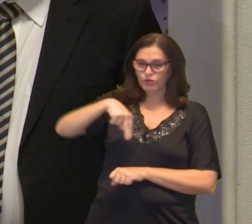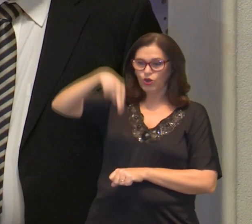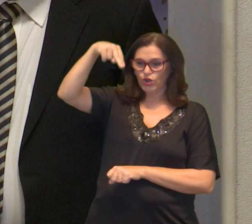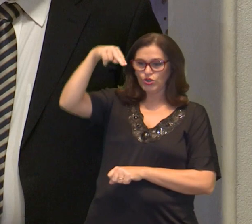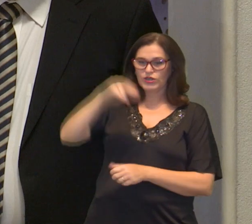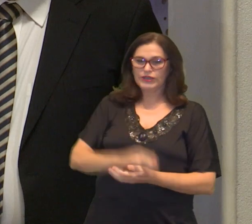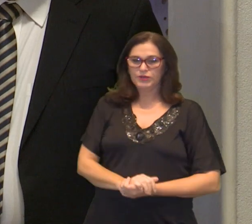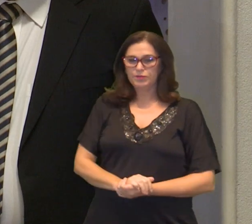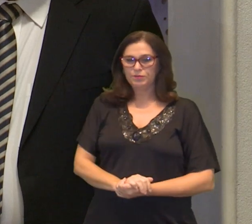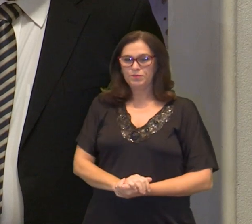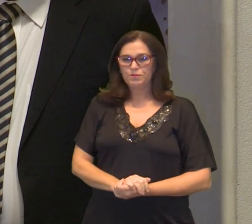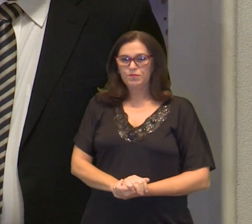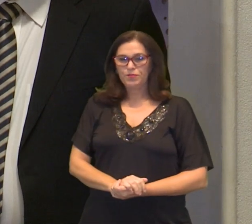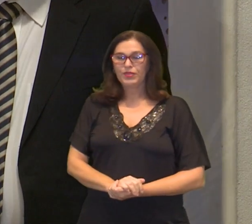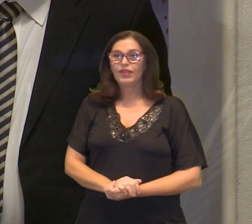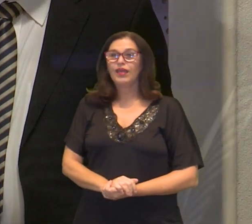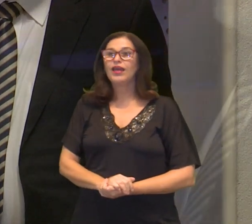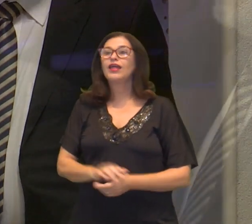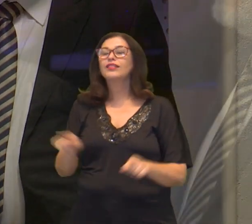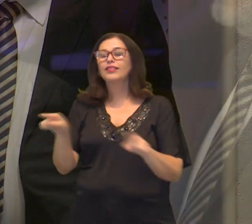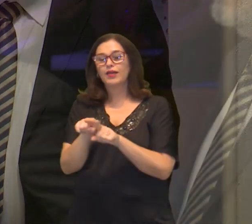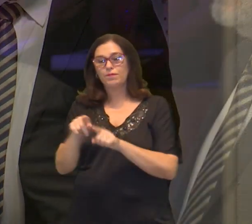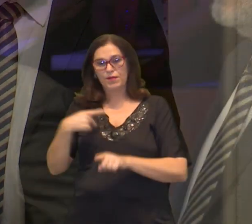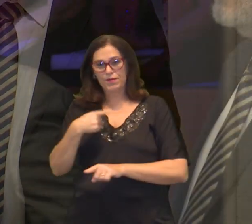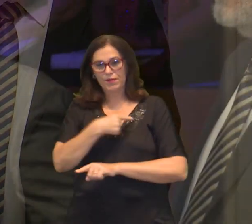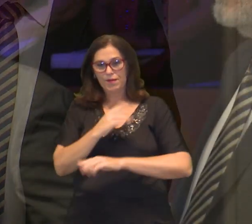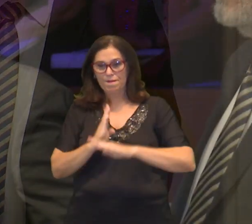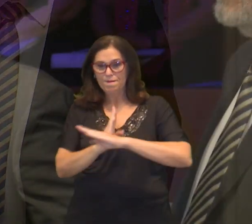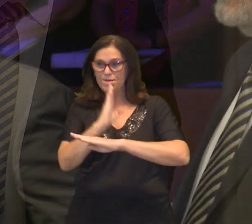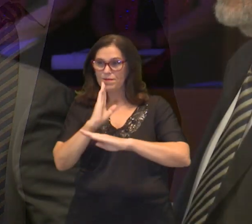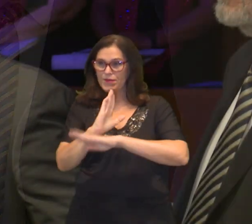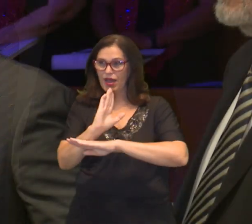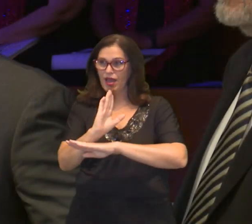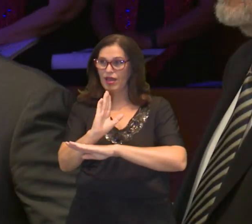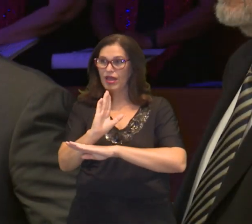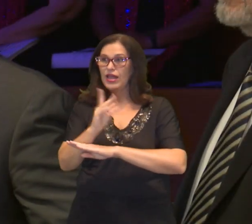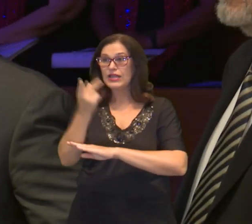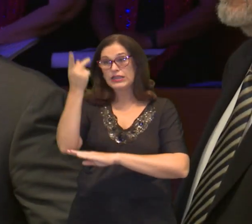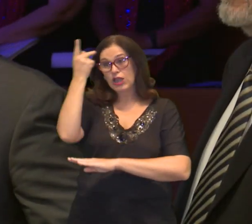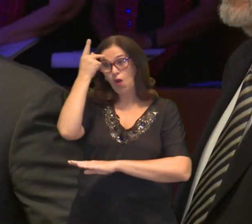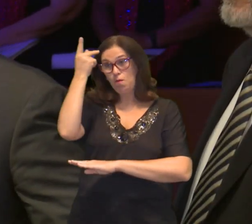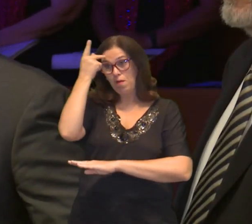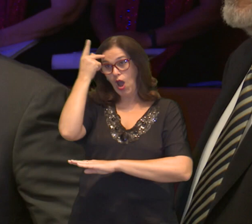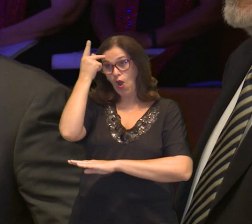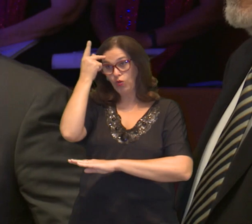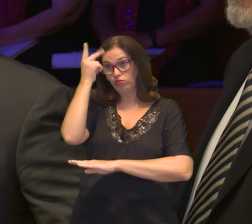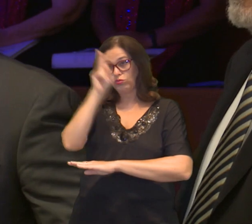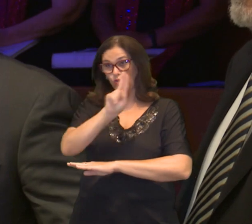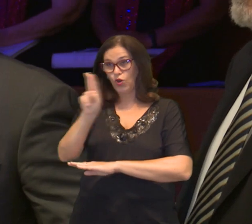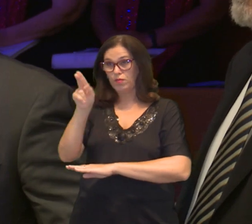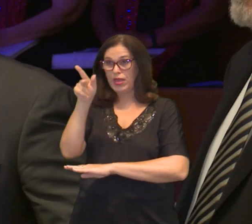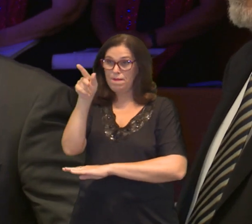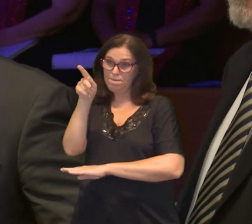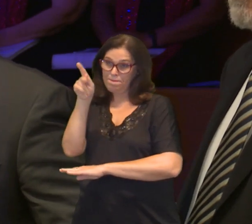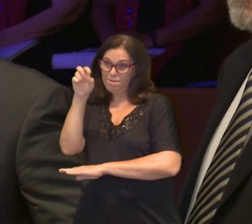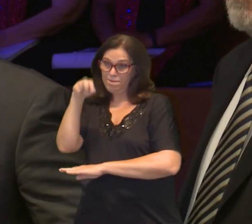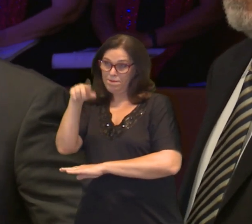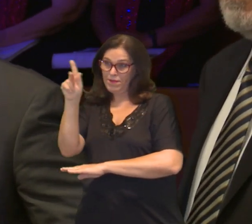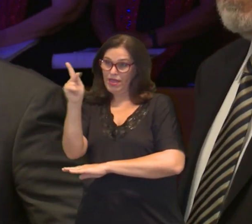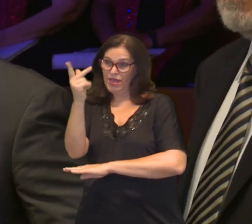Senhor. E ele foi também pastor da Igreja Batista da Penha, em São Paulo, durante 29 anos.